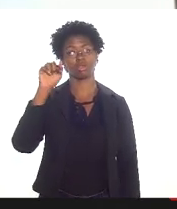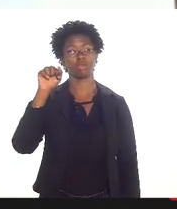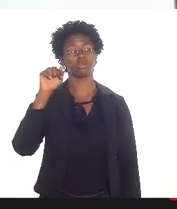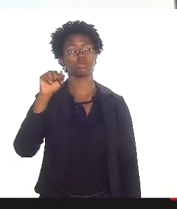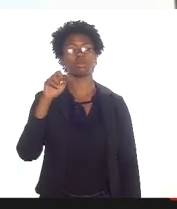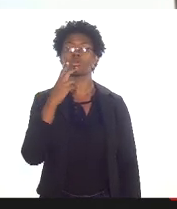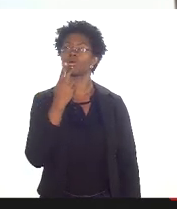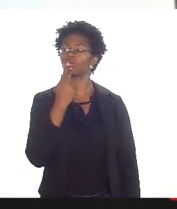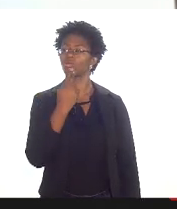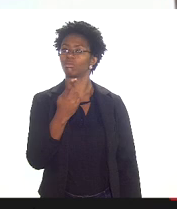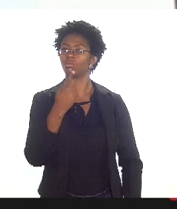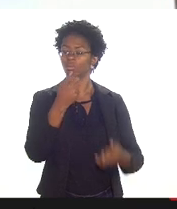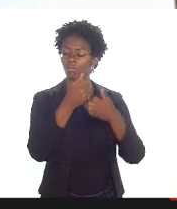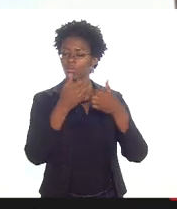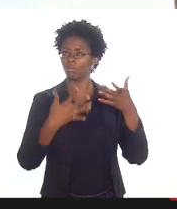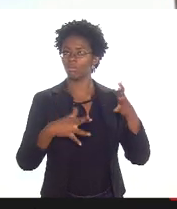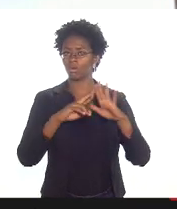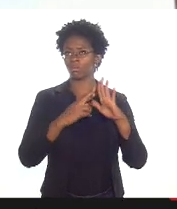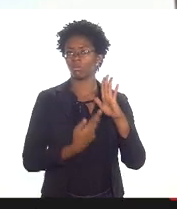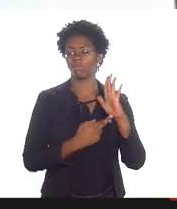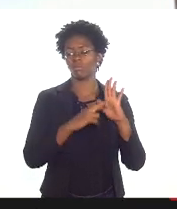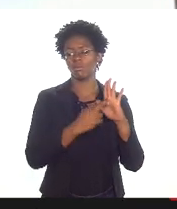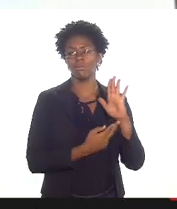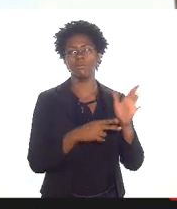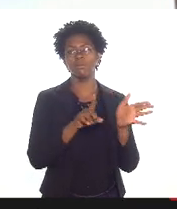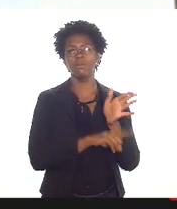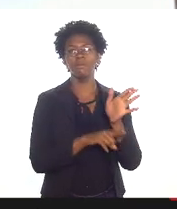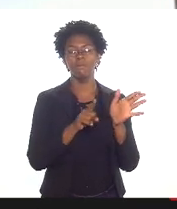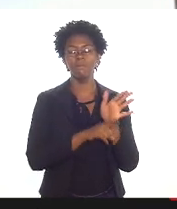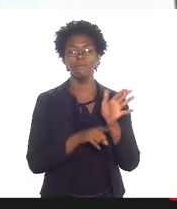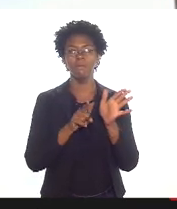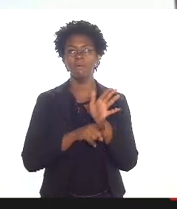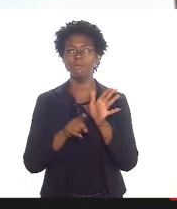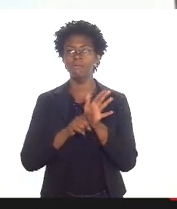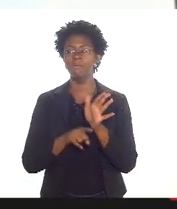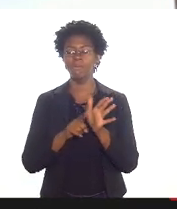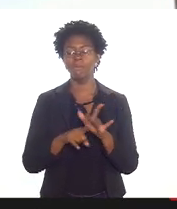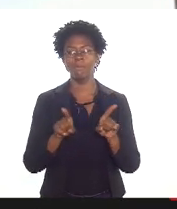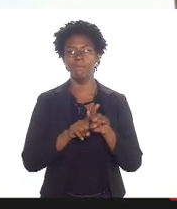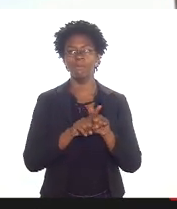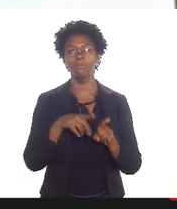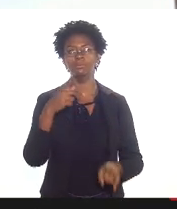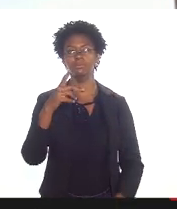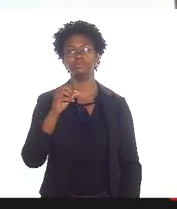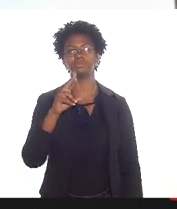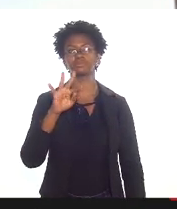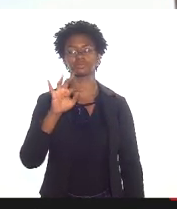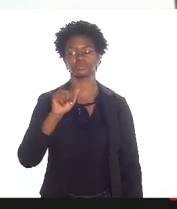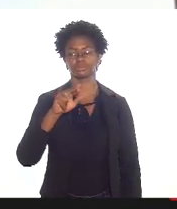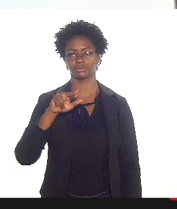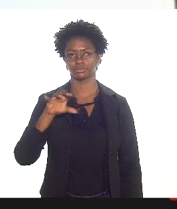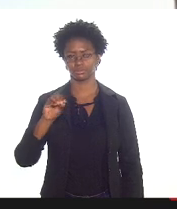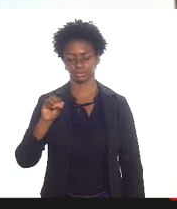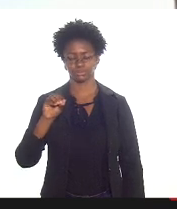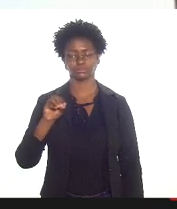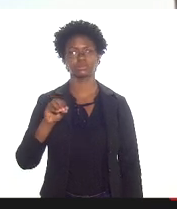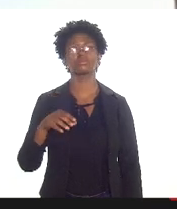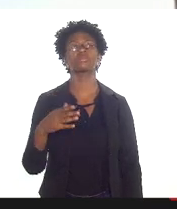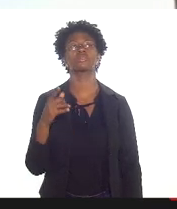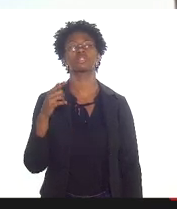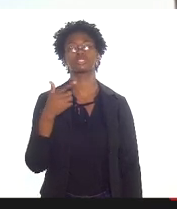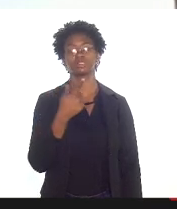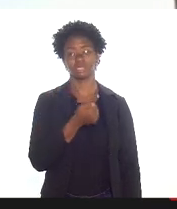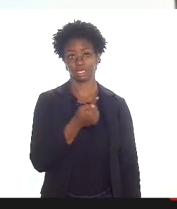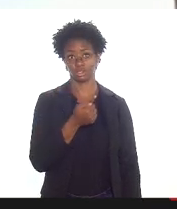que define a regra dos abatimentos, e a portaria normativa 7 de